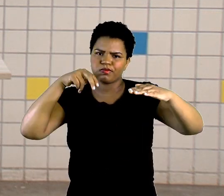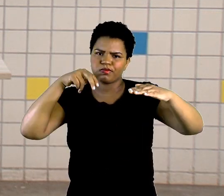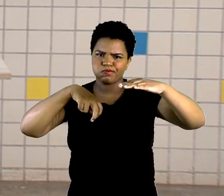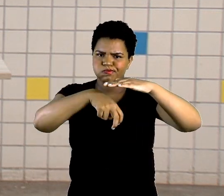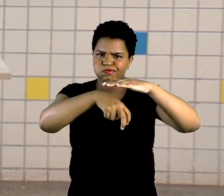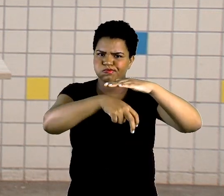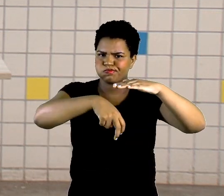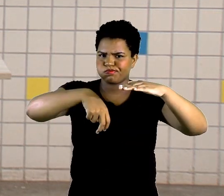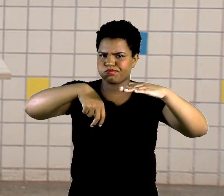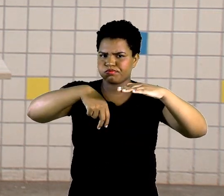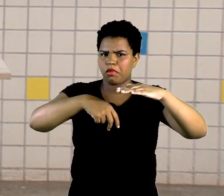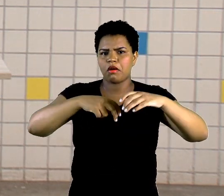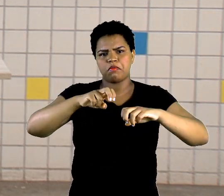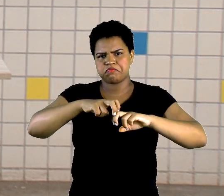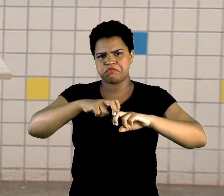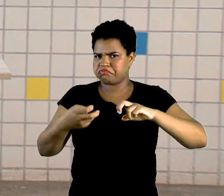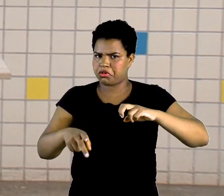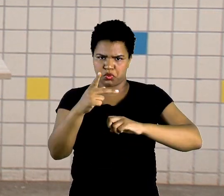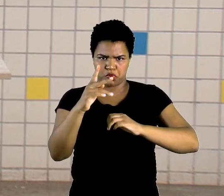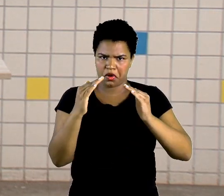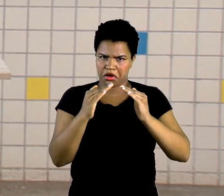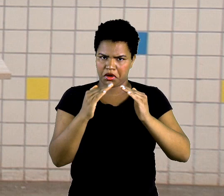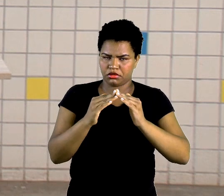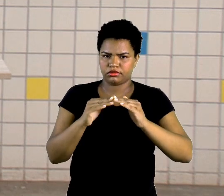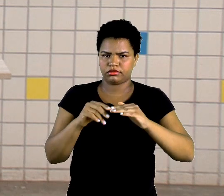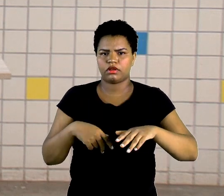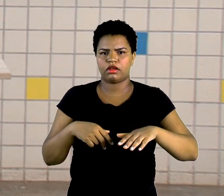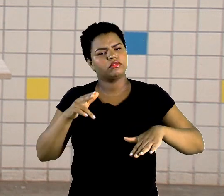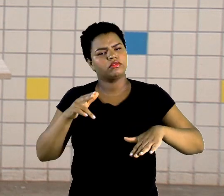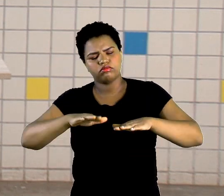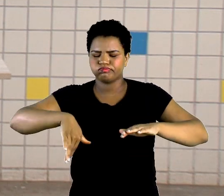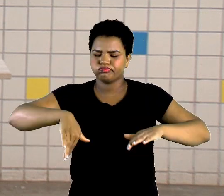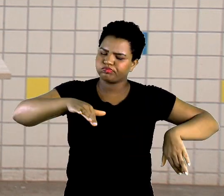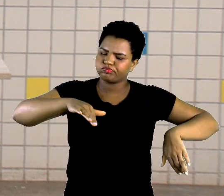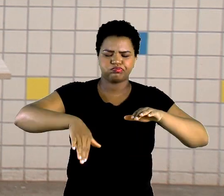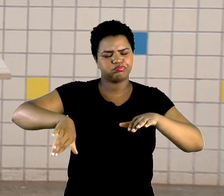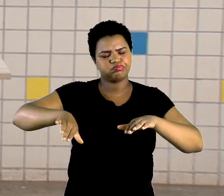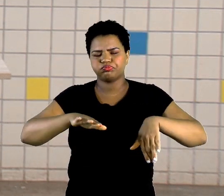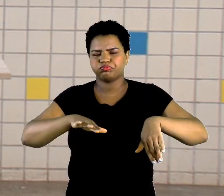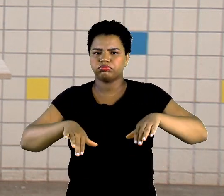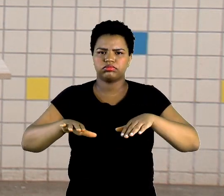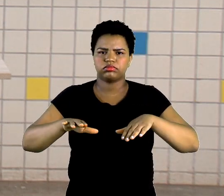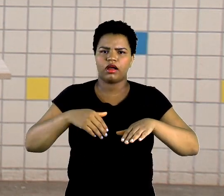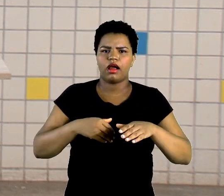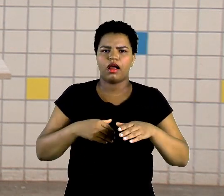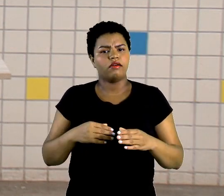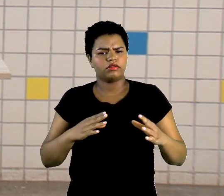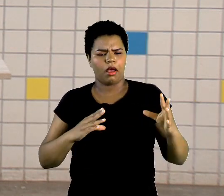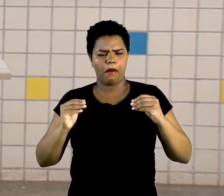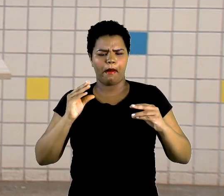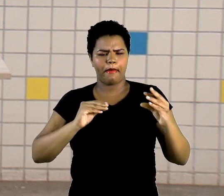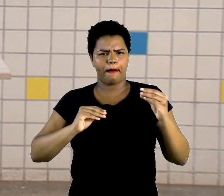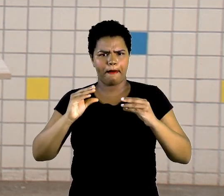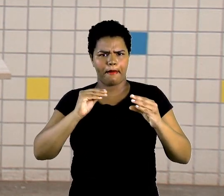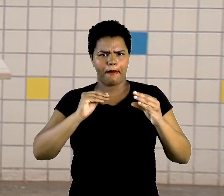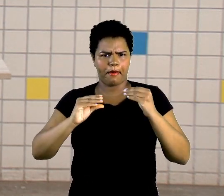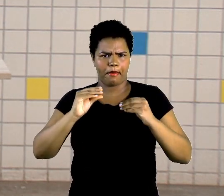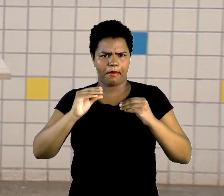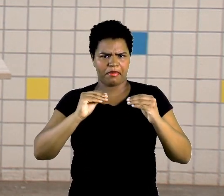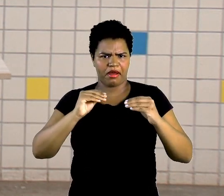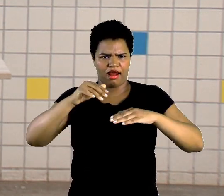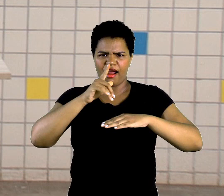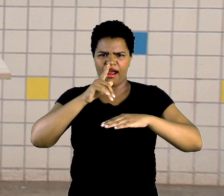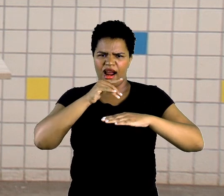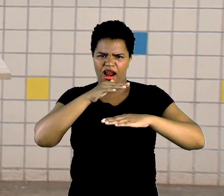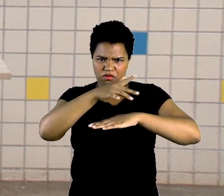piscina aí na sua casa. Você está lá banhando, você conversa debaixo da água. Que